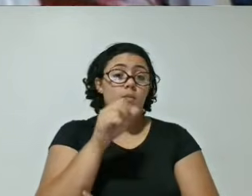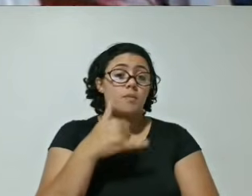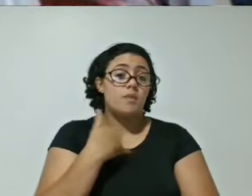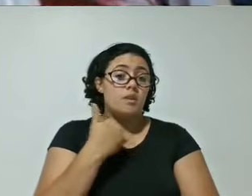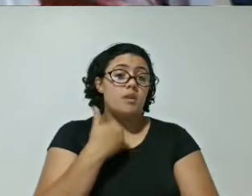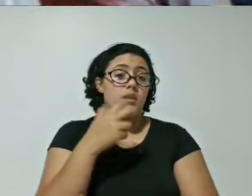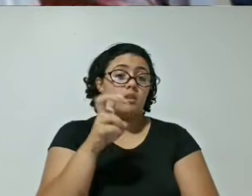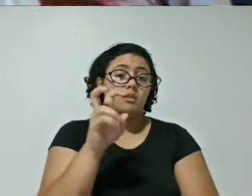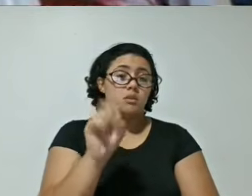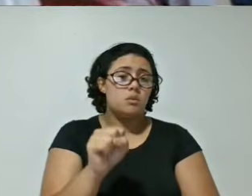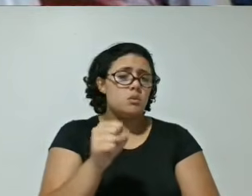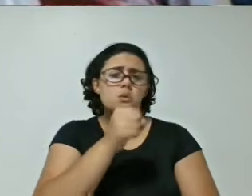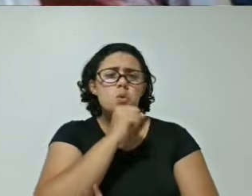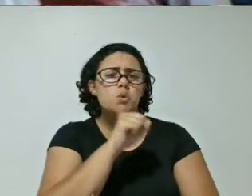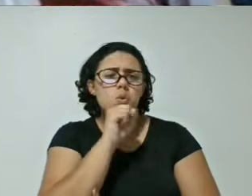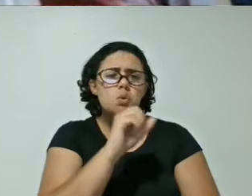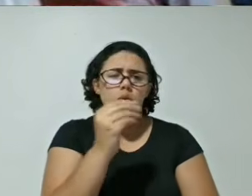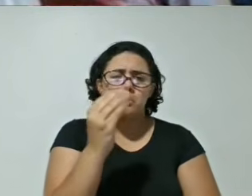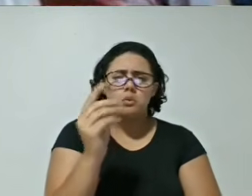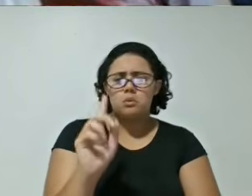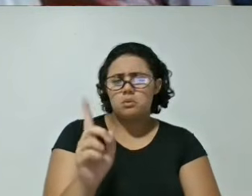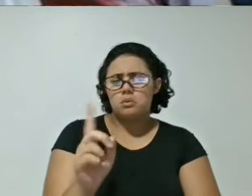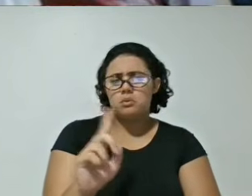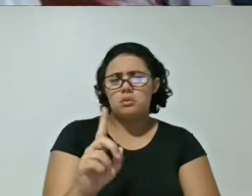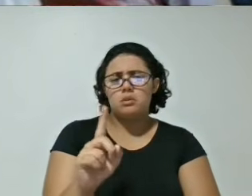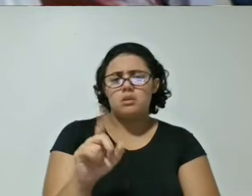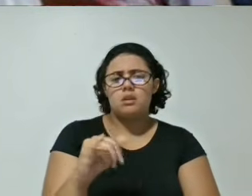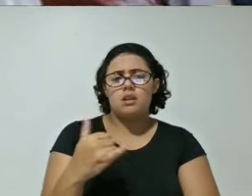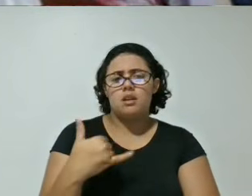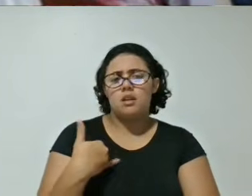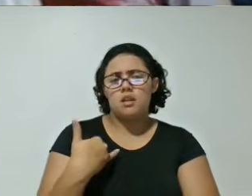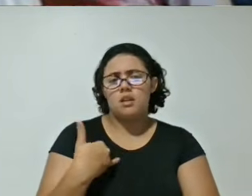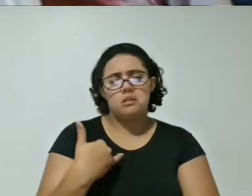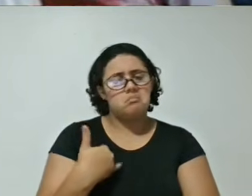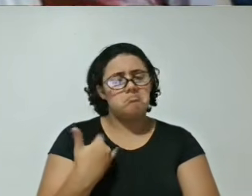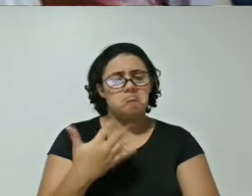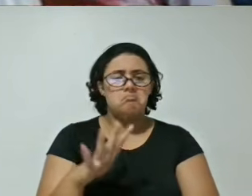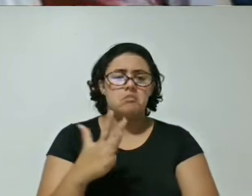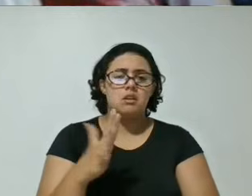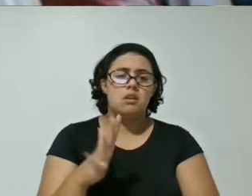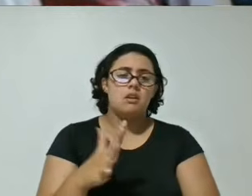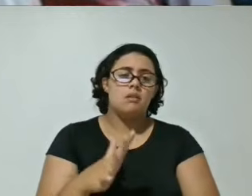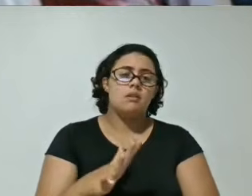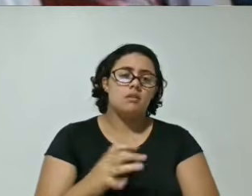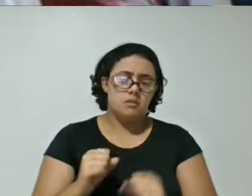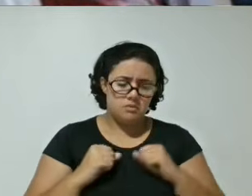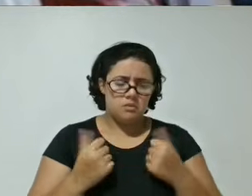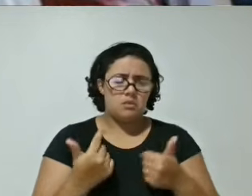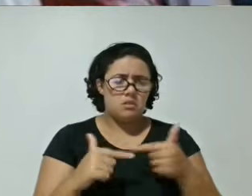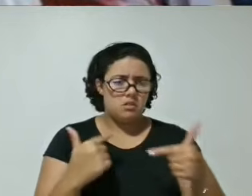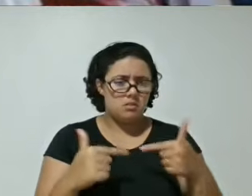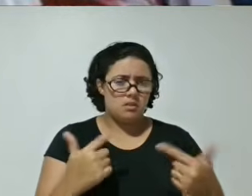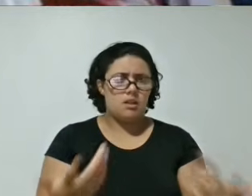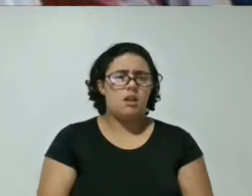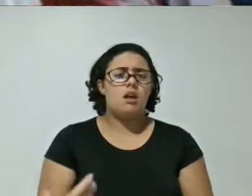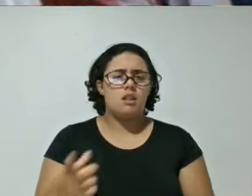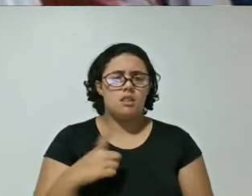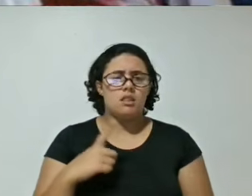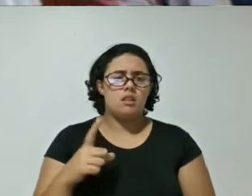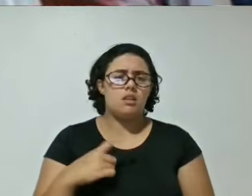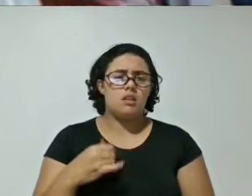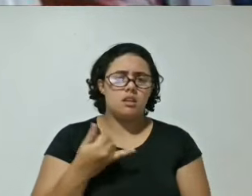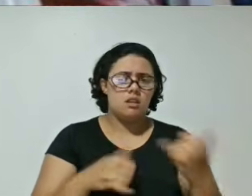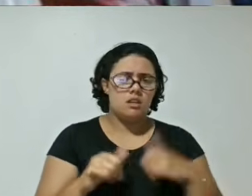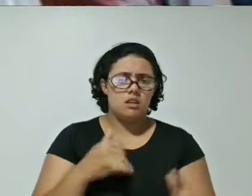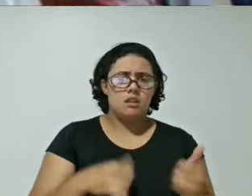velha, né? Uma senhora ali que estava ali ainda no seu com